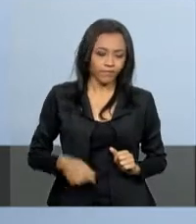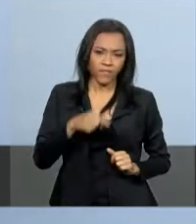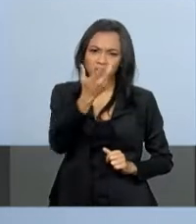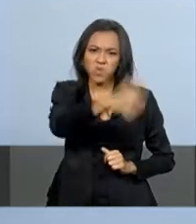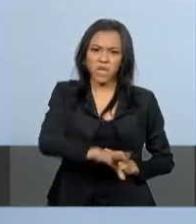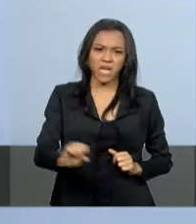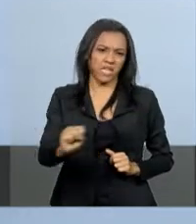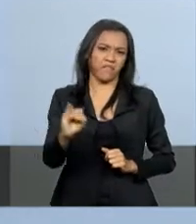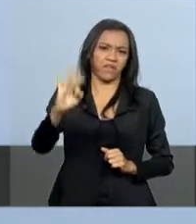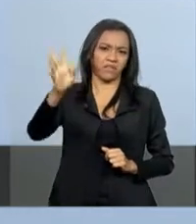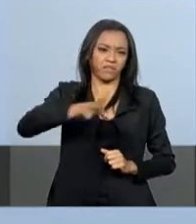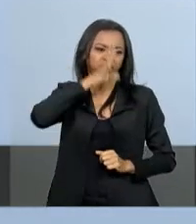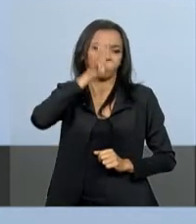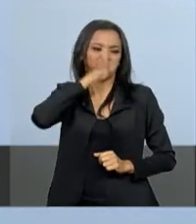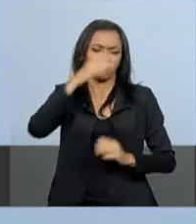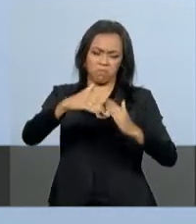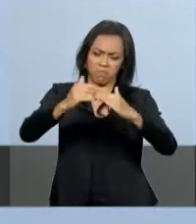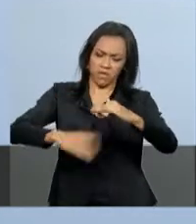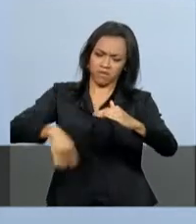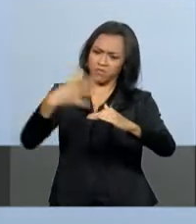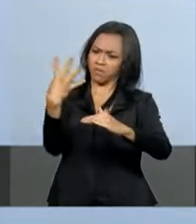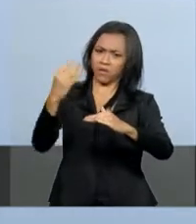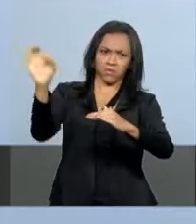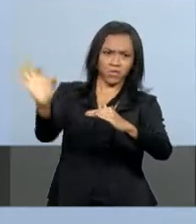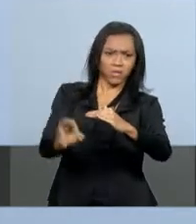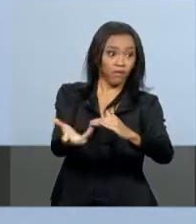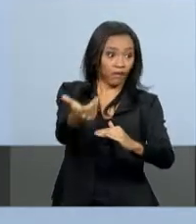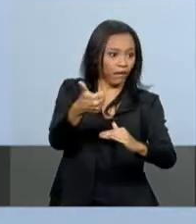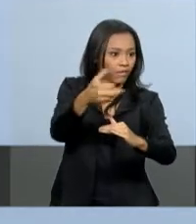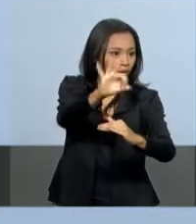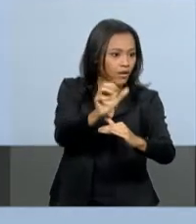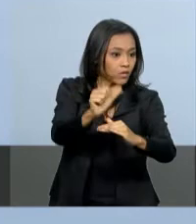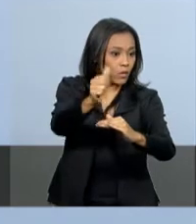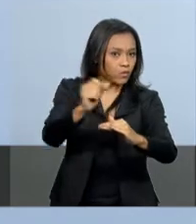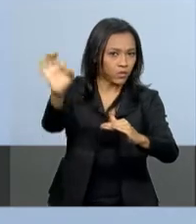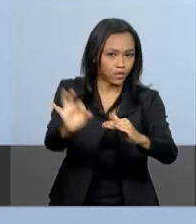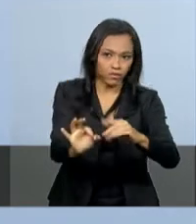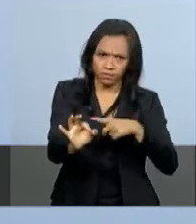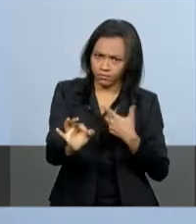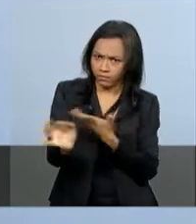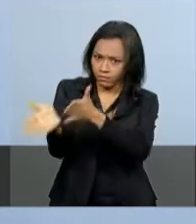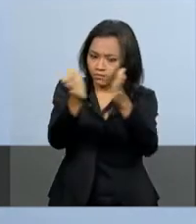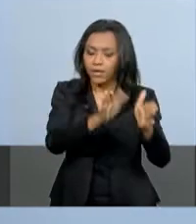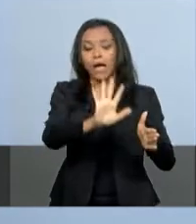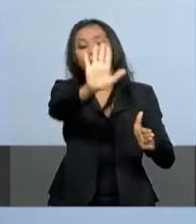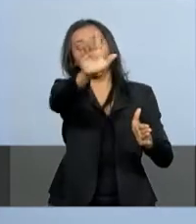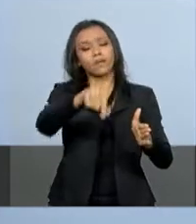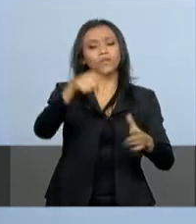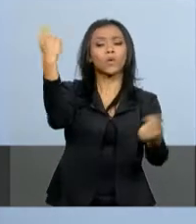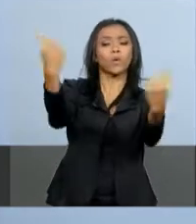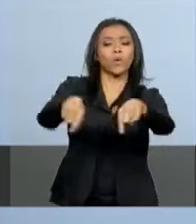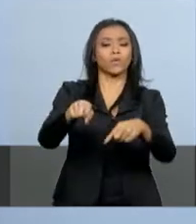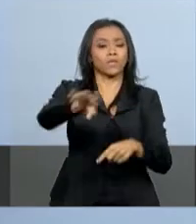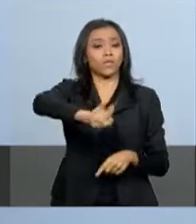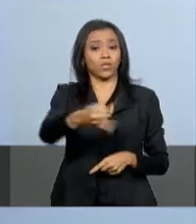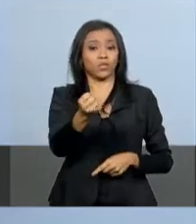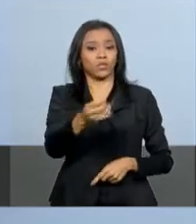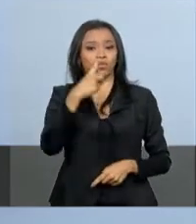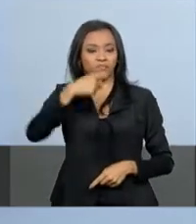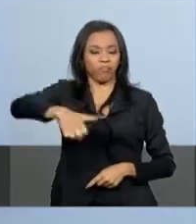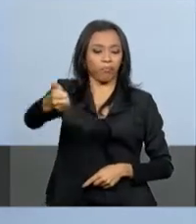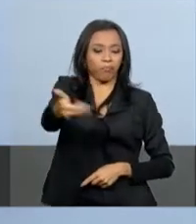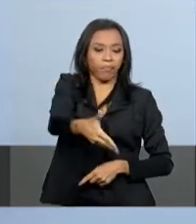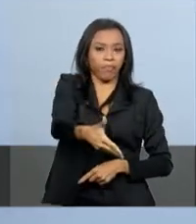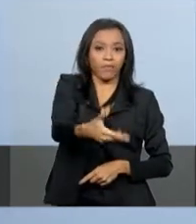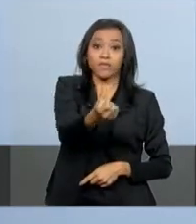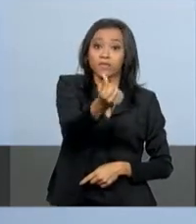ridícula de menos de 4% eu quero 10 11% eu sou contra esses juros medilcres de 6